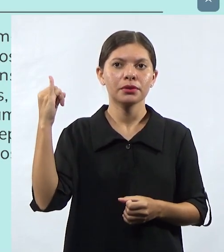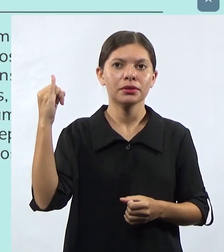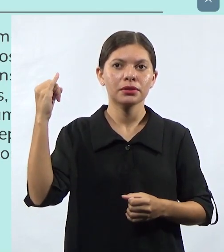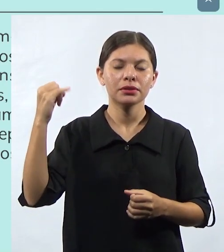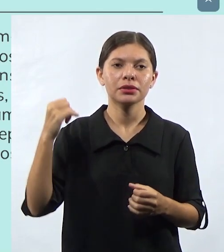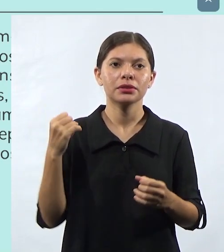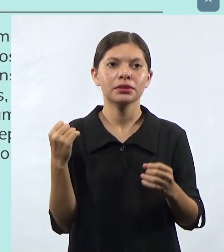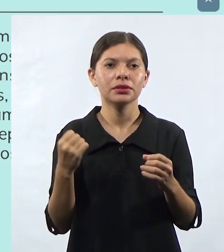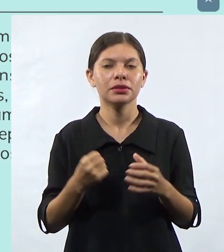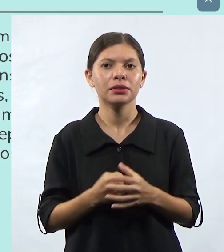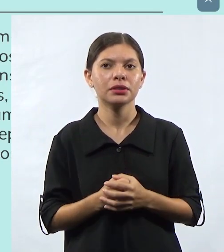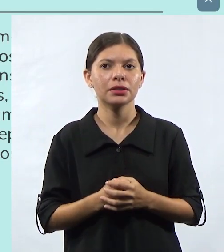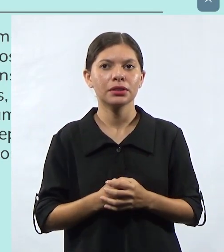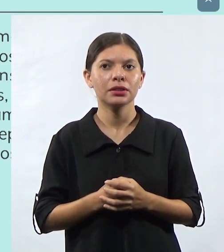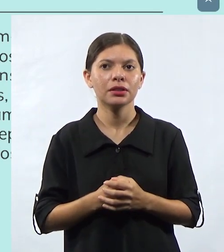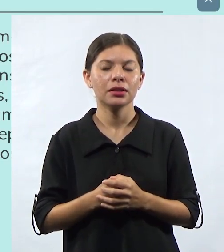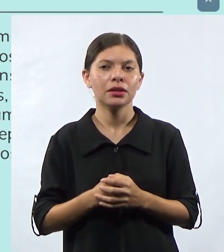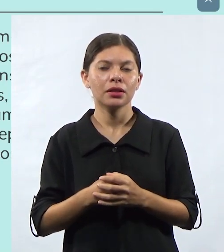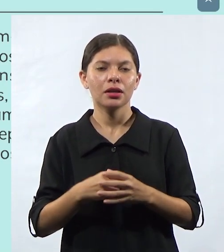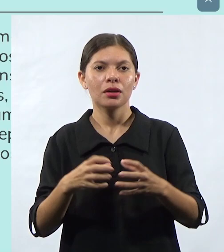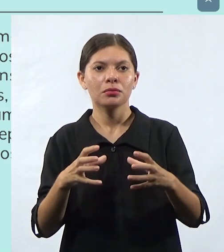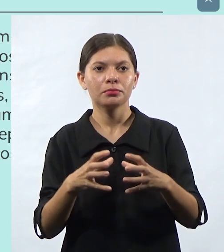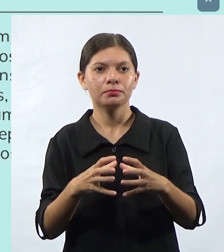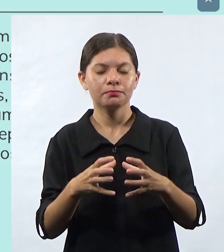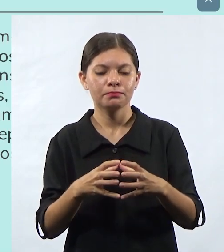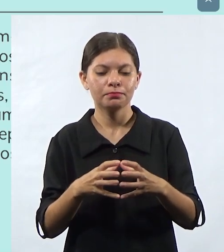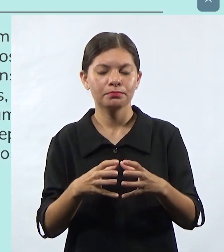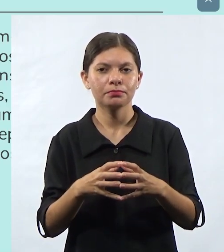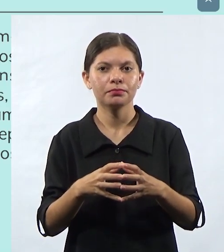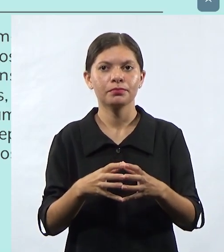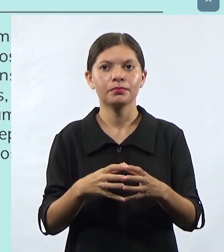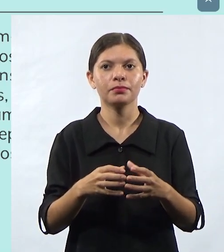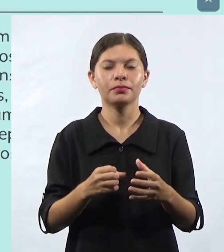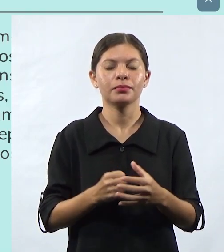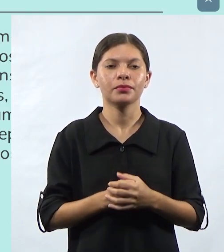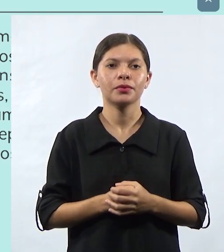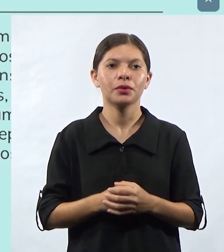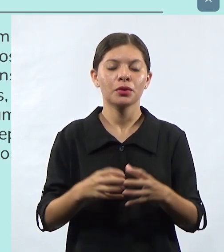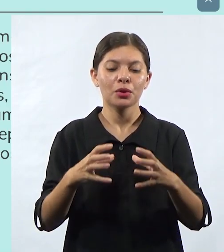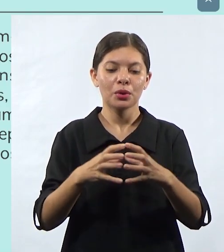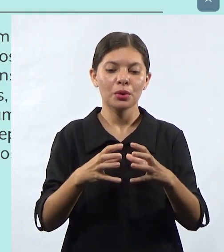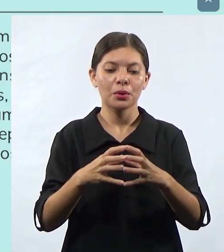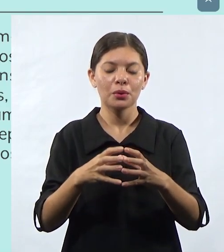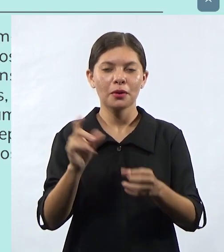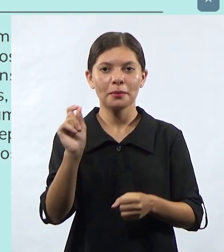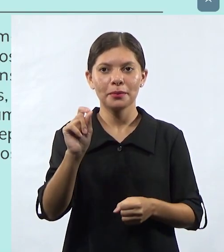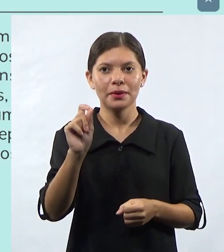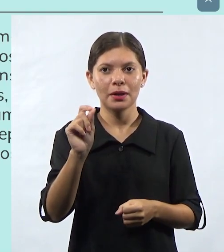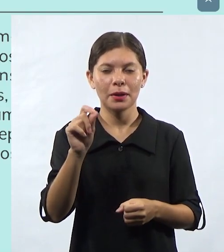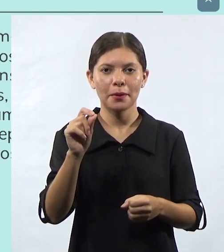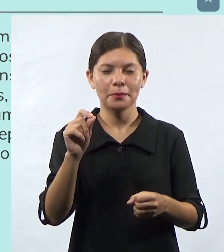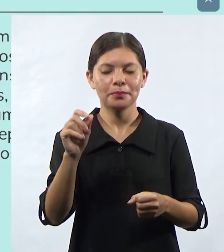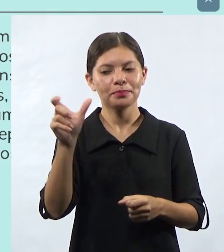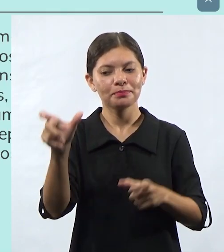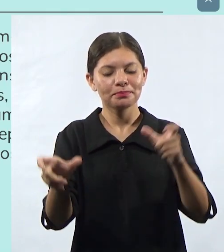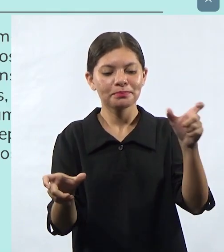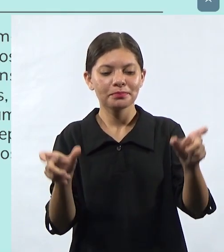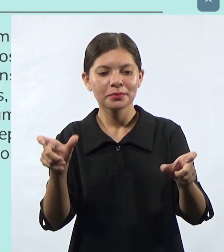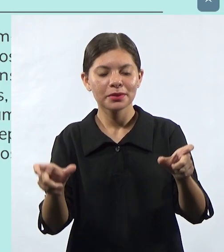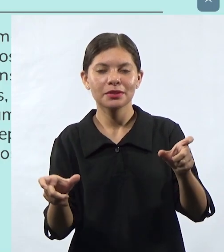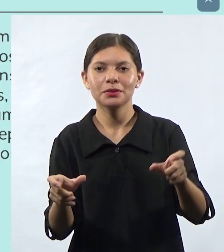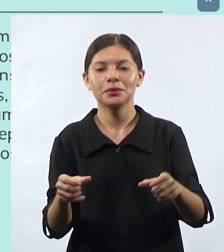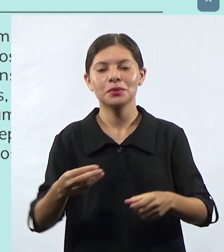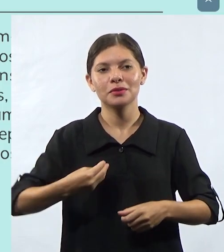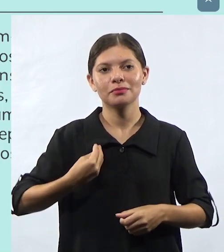diferenciar, né, a equipe vai ser quem realiza o grupo, e grupo é os próprios participantes. Então, a equipe